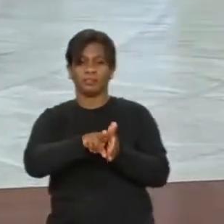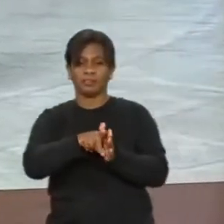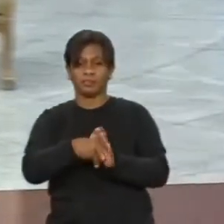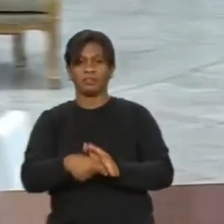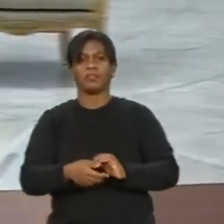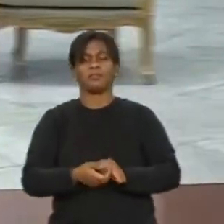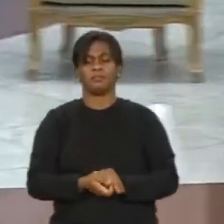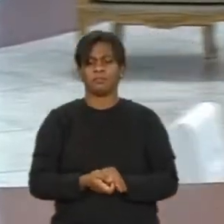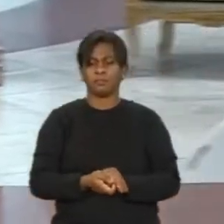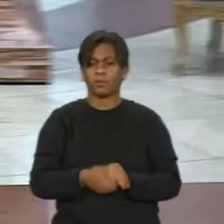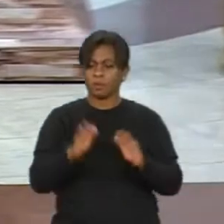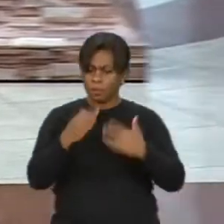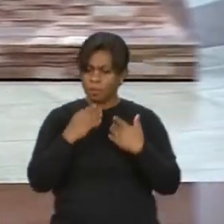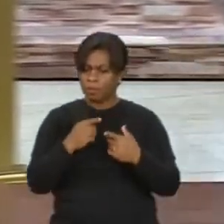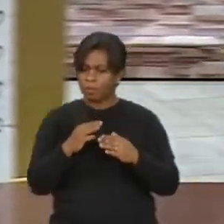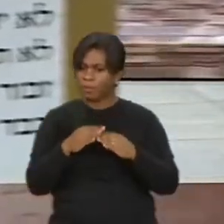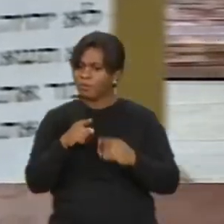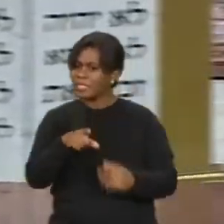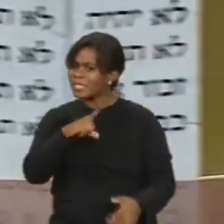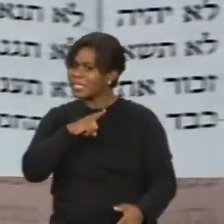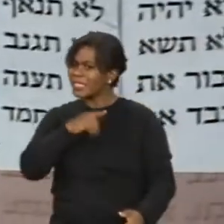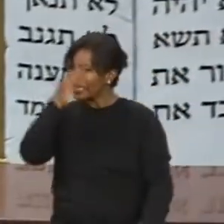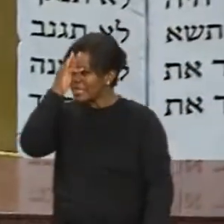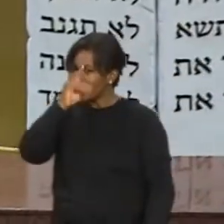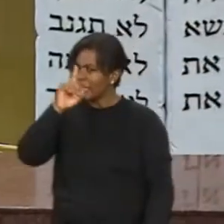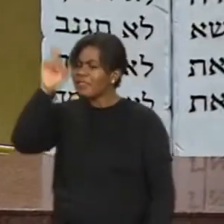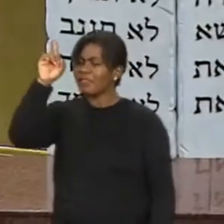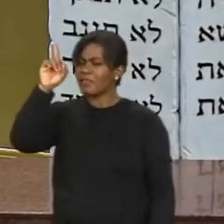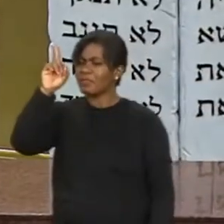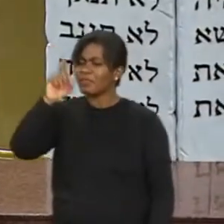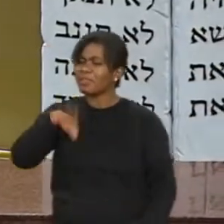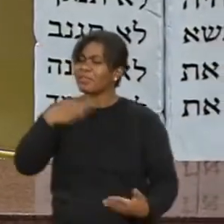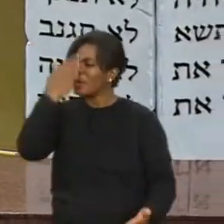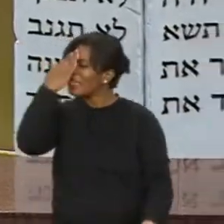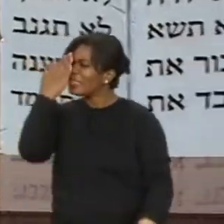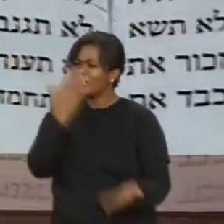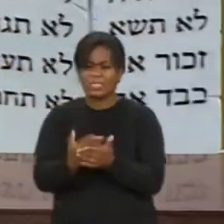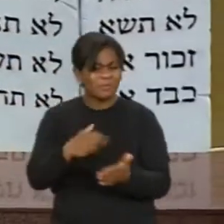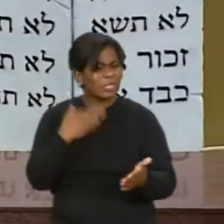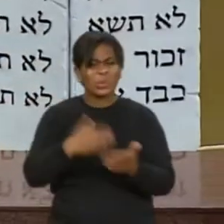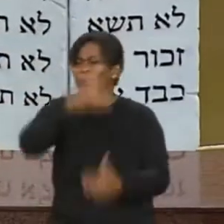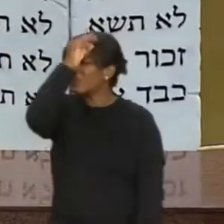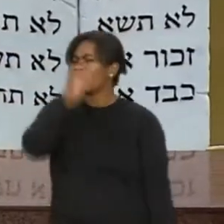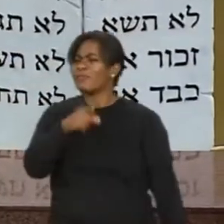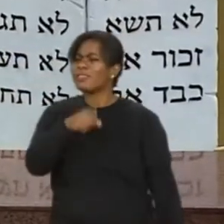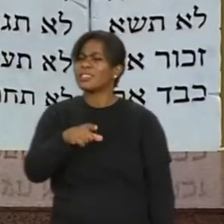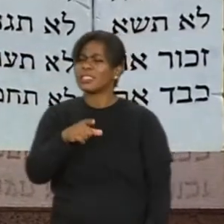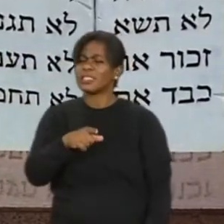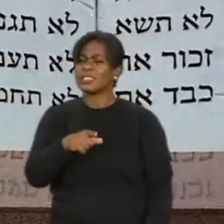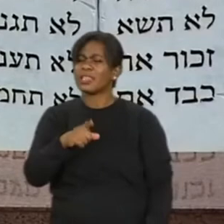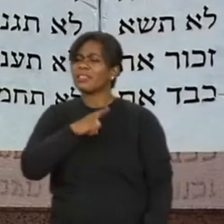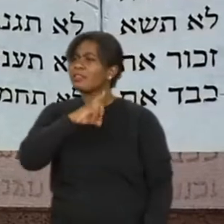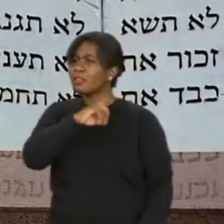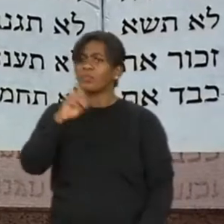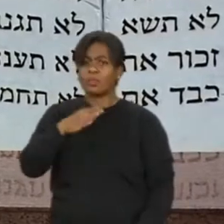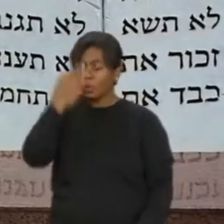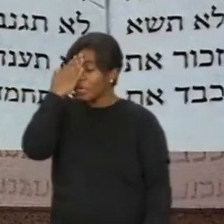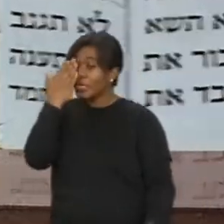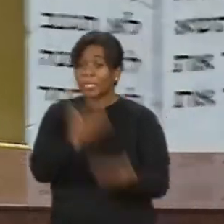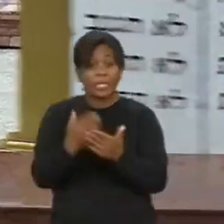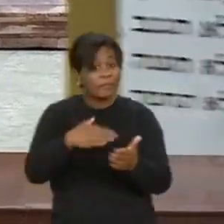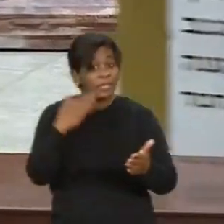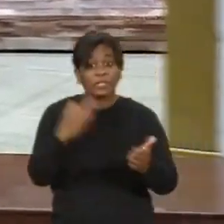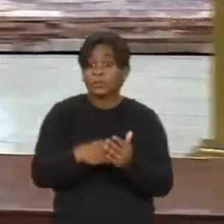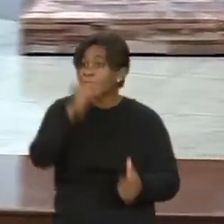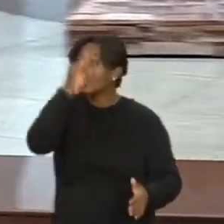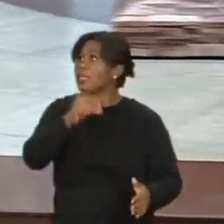Deus, então acredite que vai dar tudo certo. Você tem um Deus, então creia que vai dar tudo certo. Creia